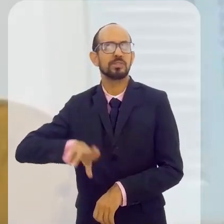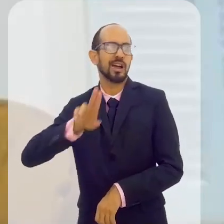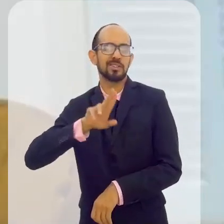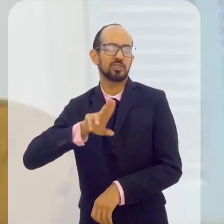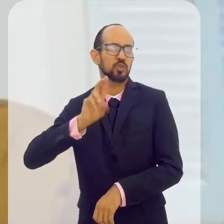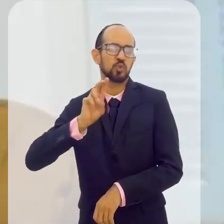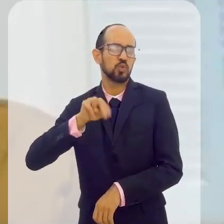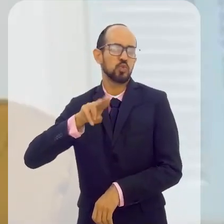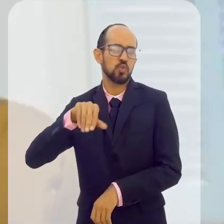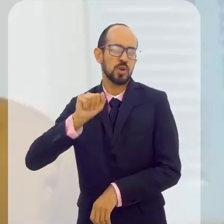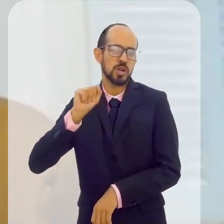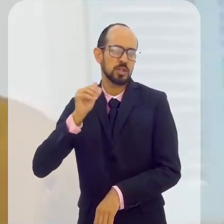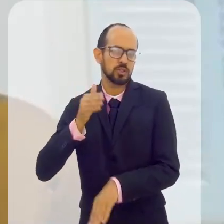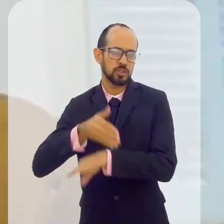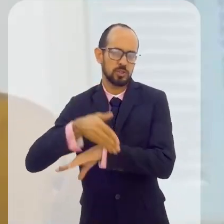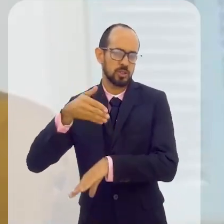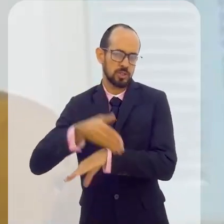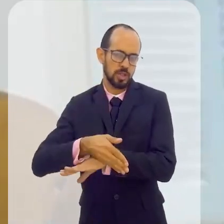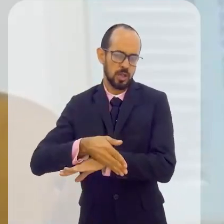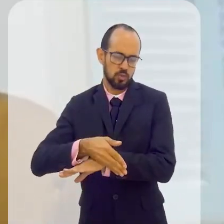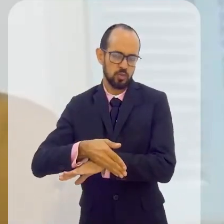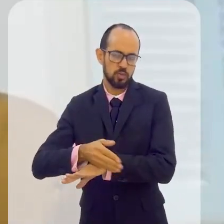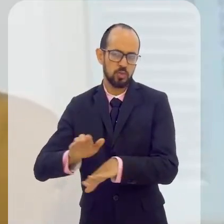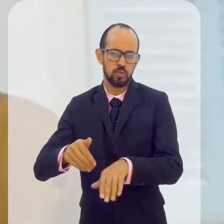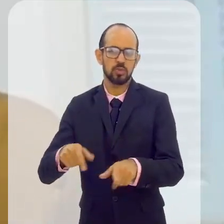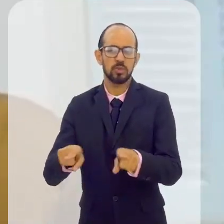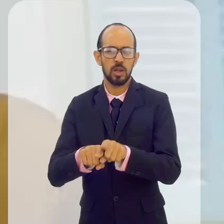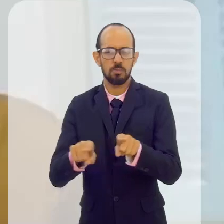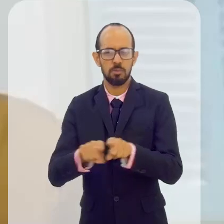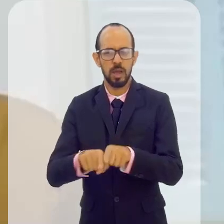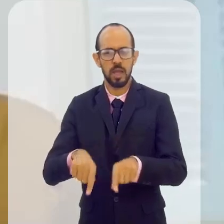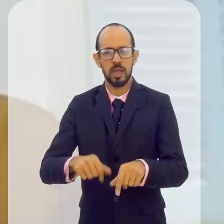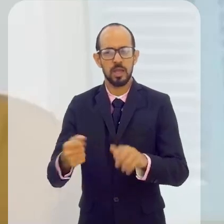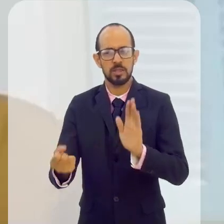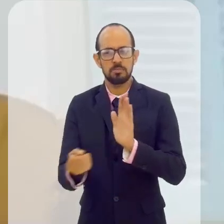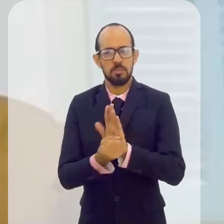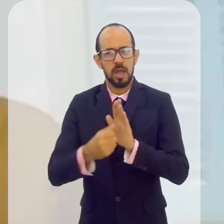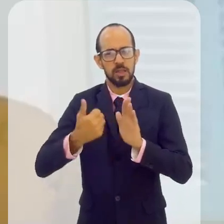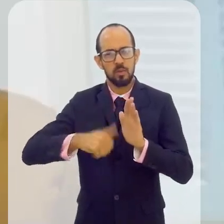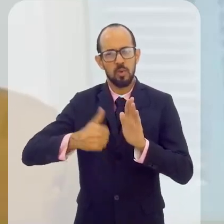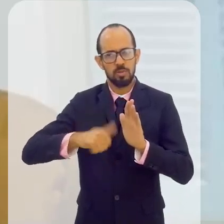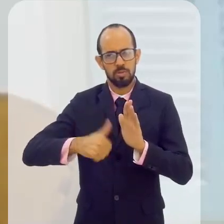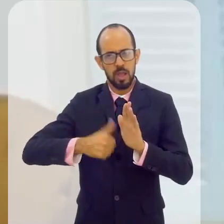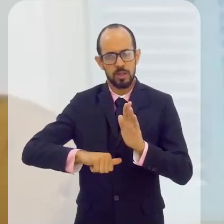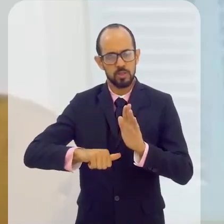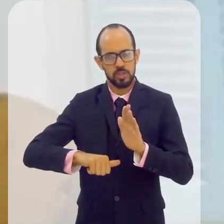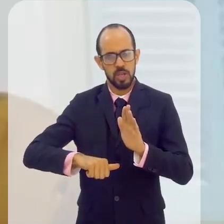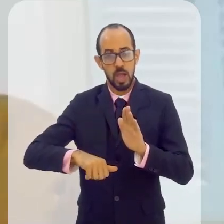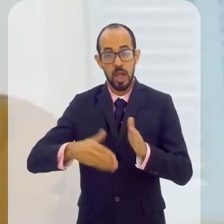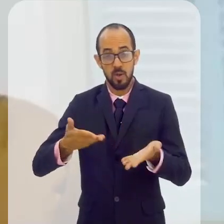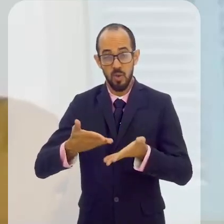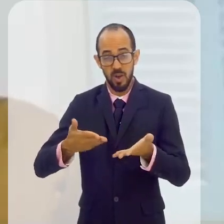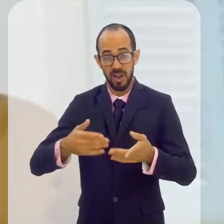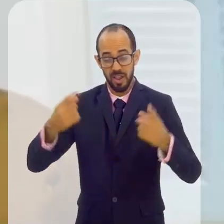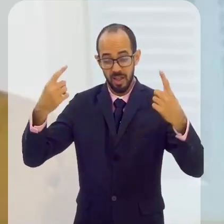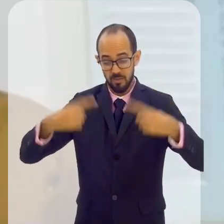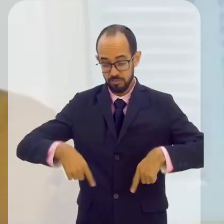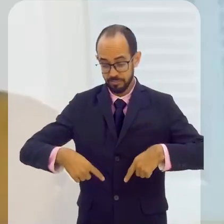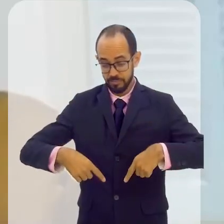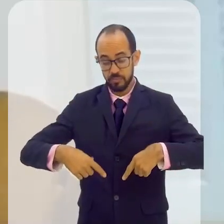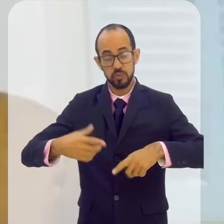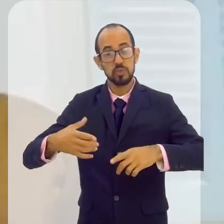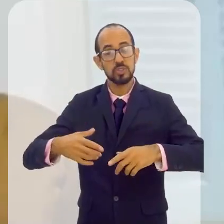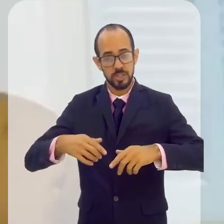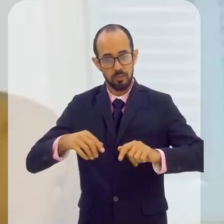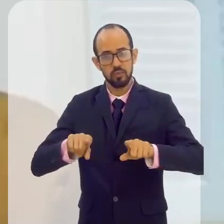na universidade, né? Então, e o impacto da qualidade também. A avaliação foi um desafio. As provas passaram, por